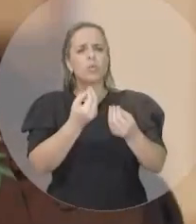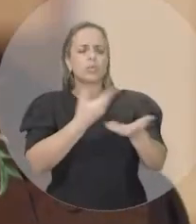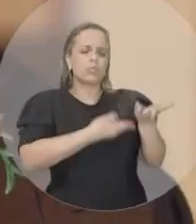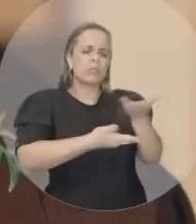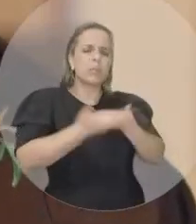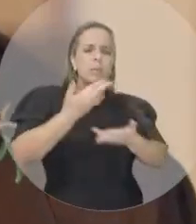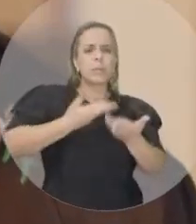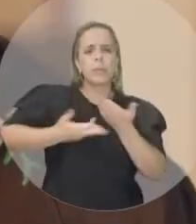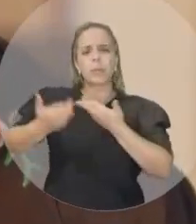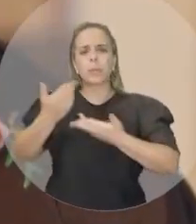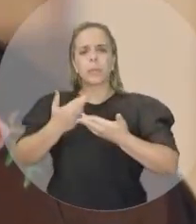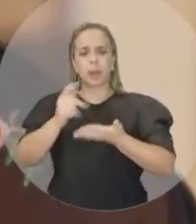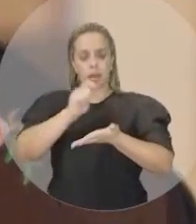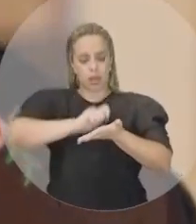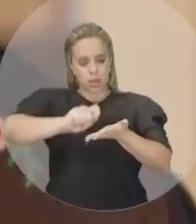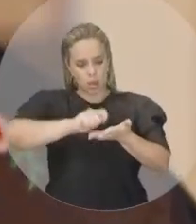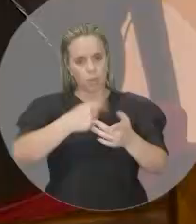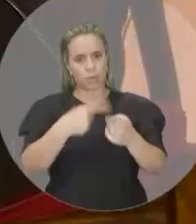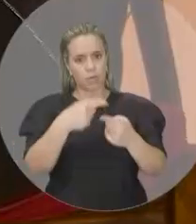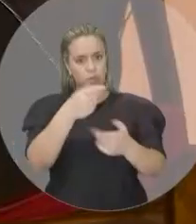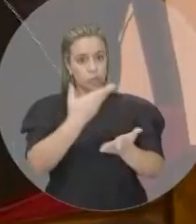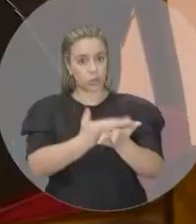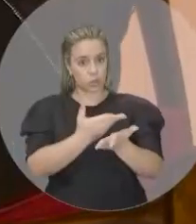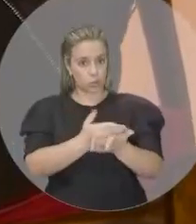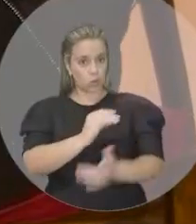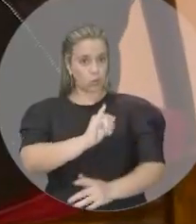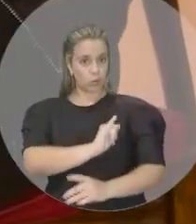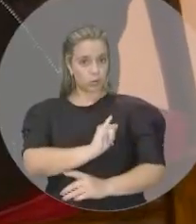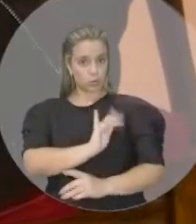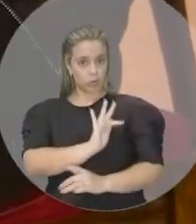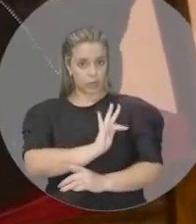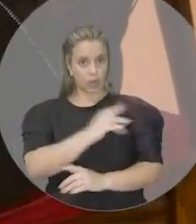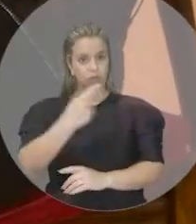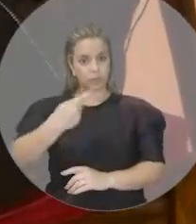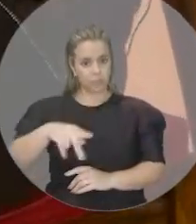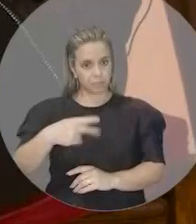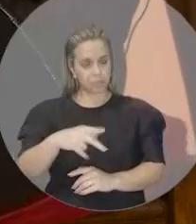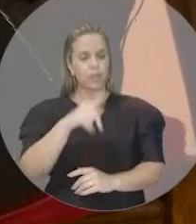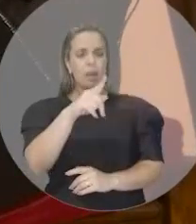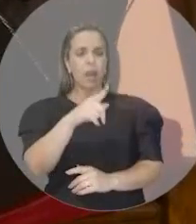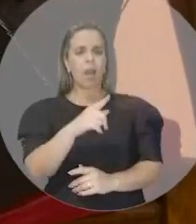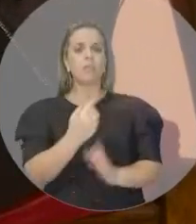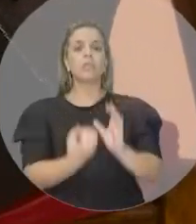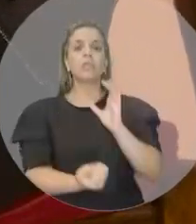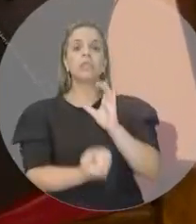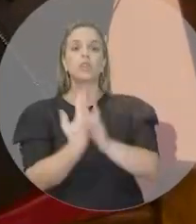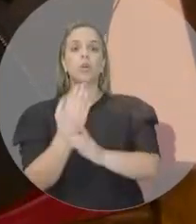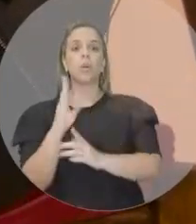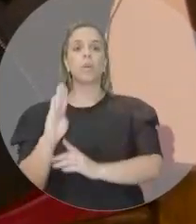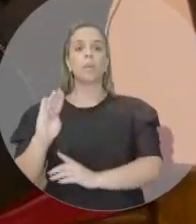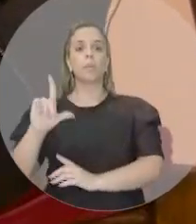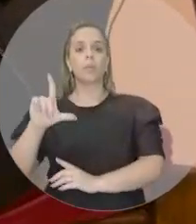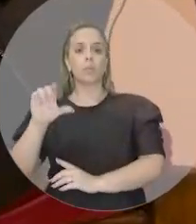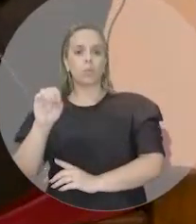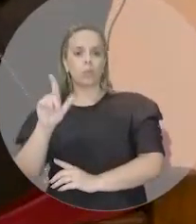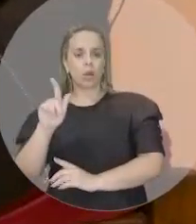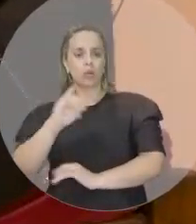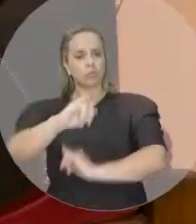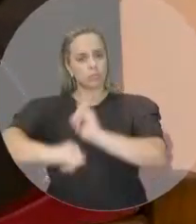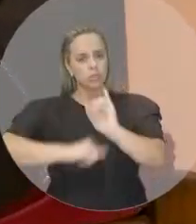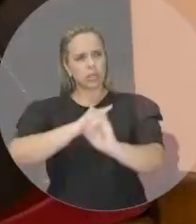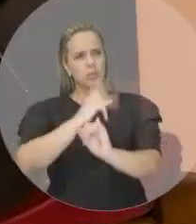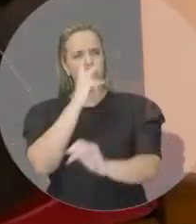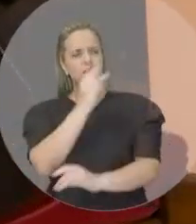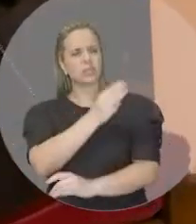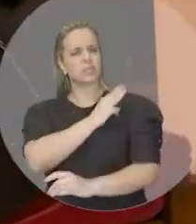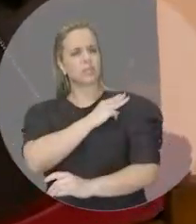sua relação com a escrita. Você estudou aqui no IFMT e a partir daí você criou um blog. Você criou, acho que no